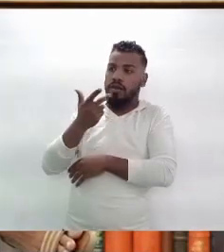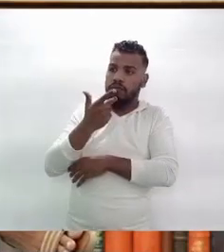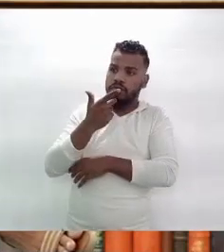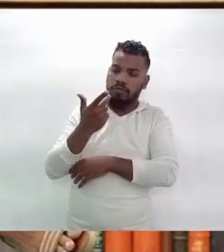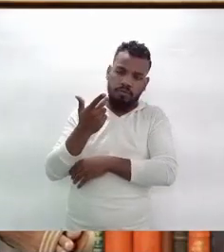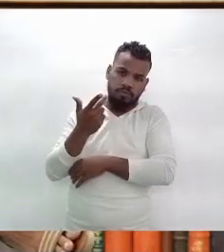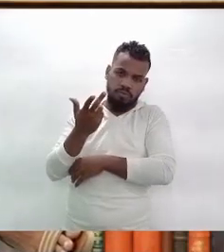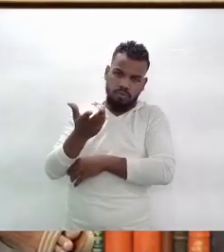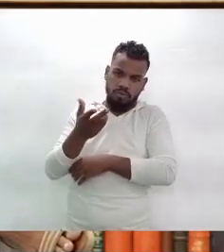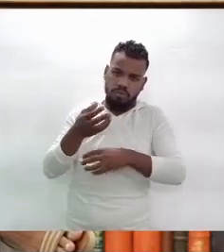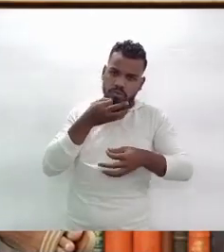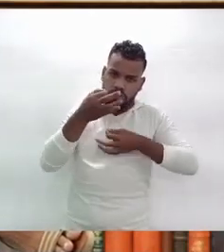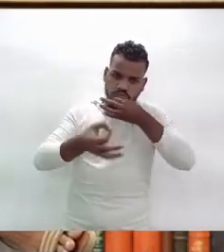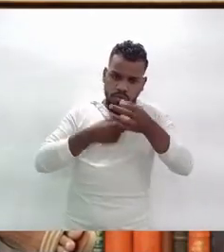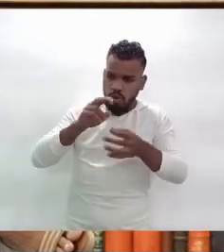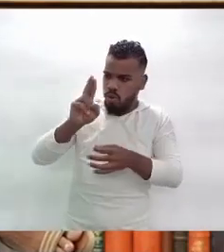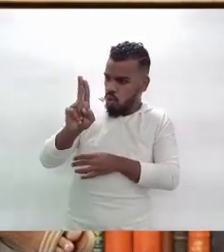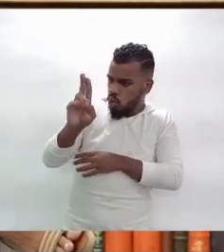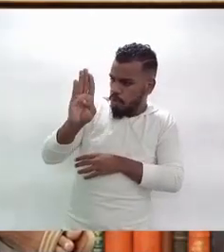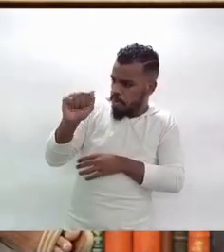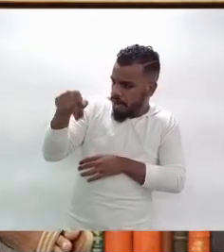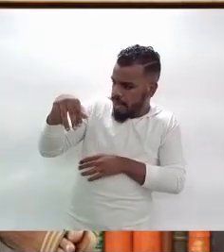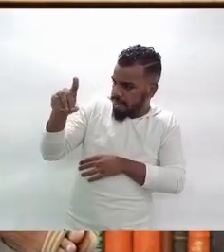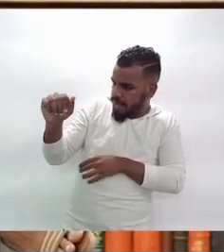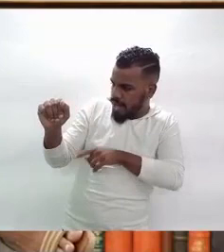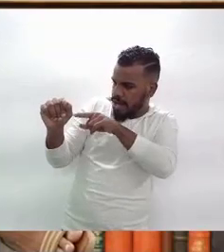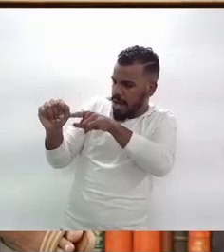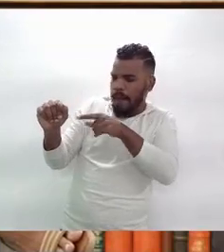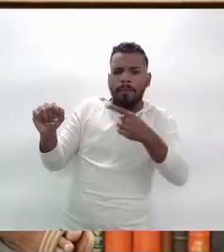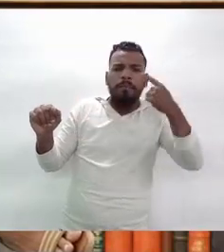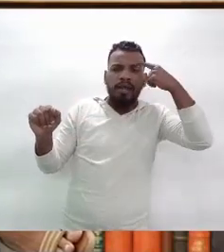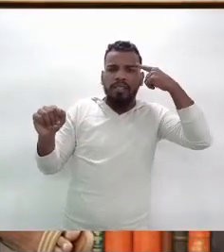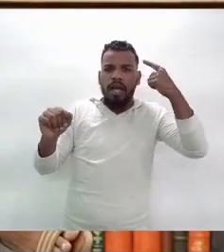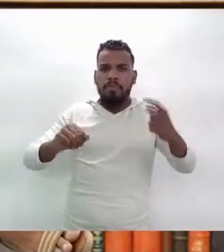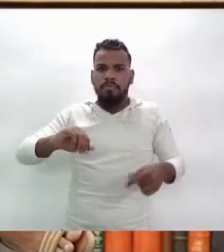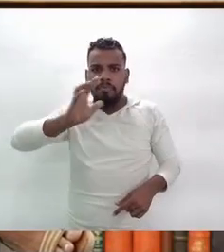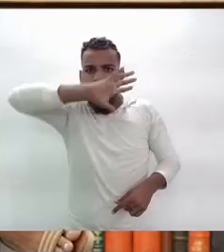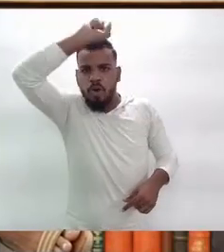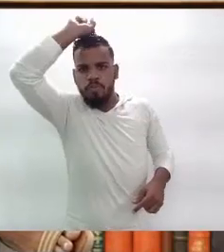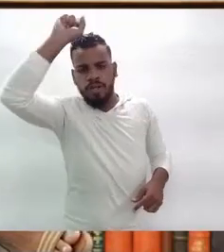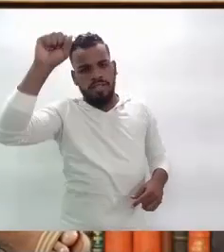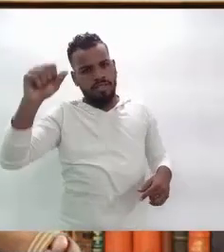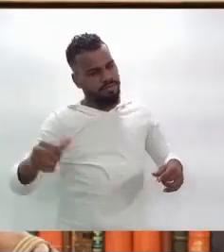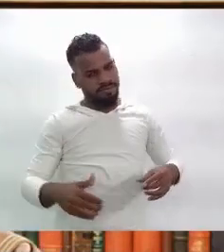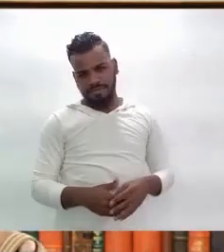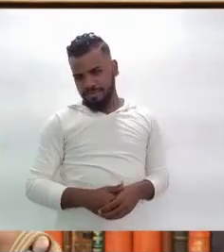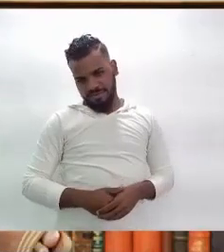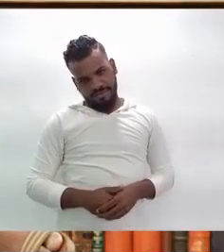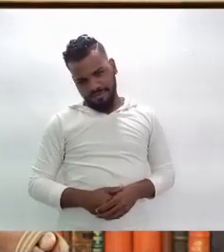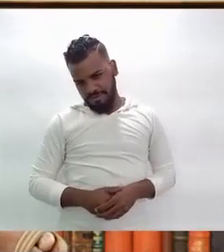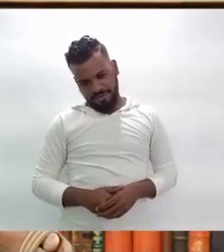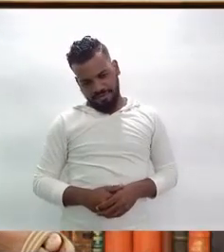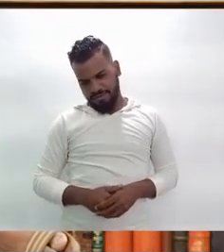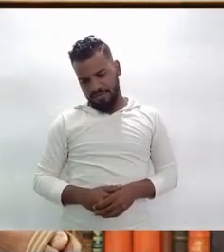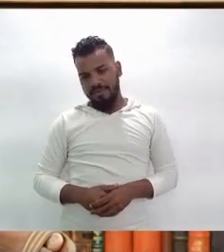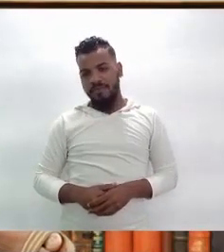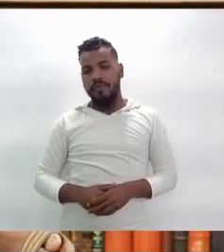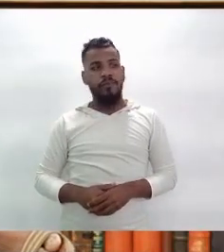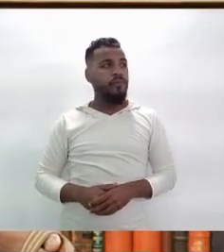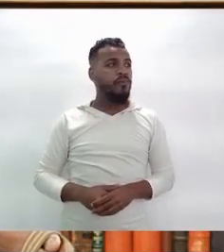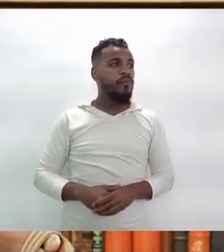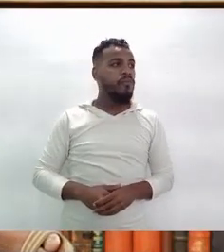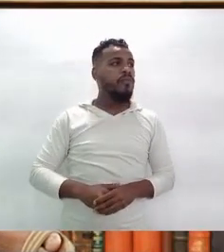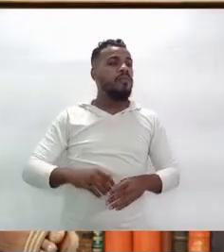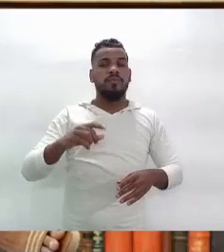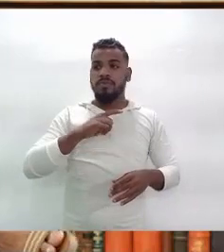faz esses comentários, muitos estudantes, eles associam isso a macumba. E aí, existe todo